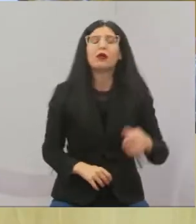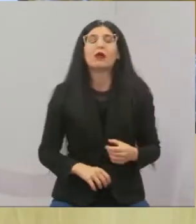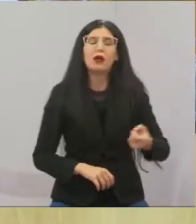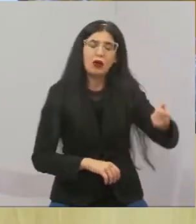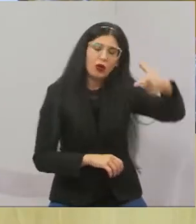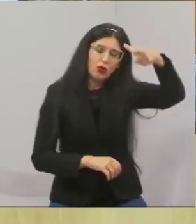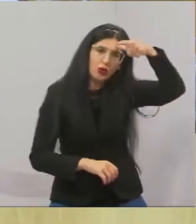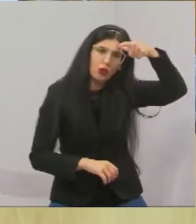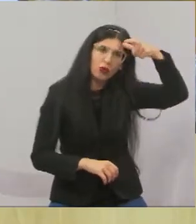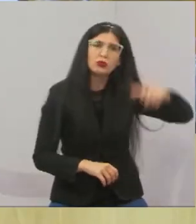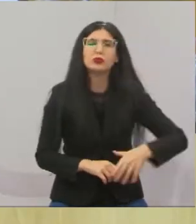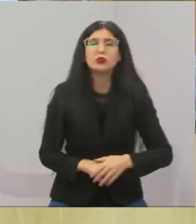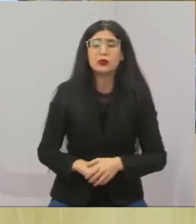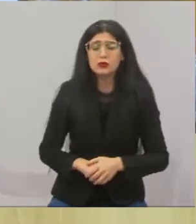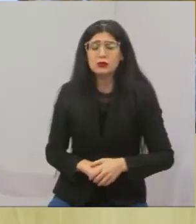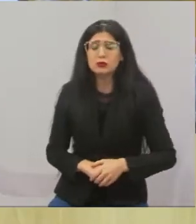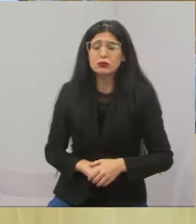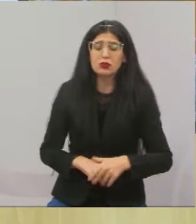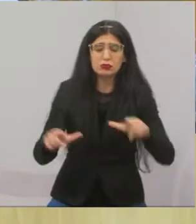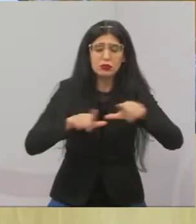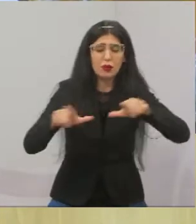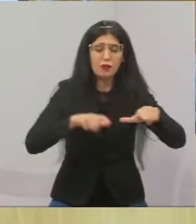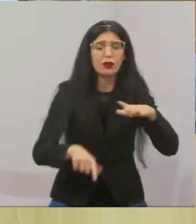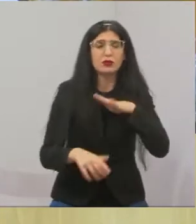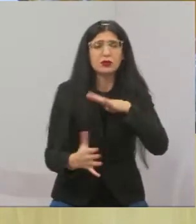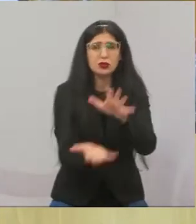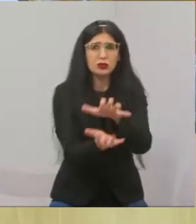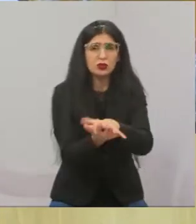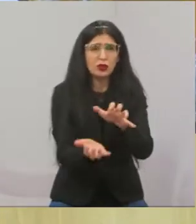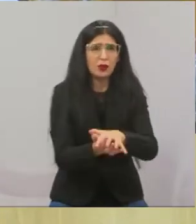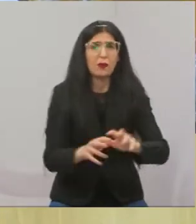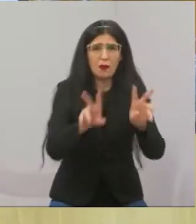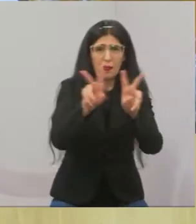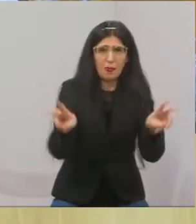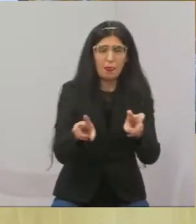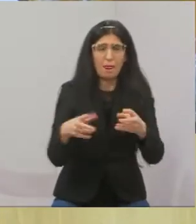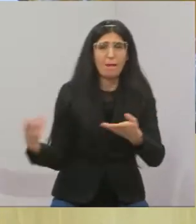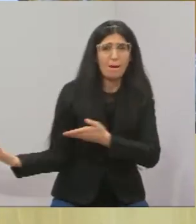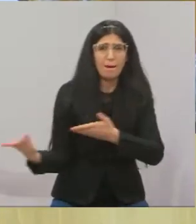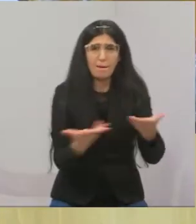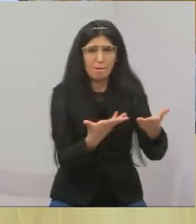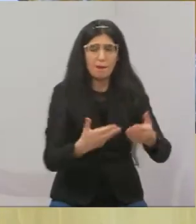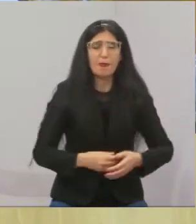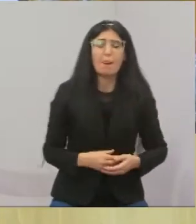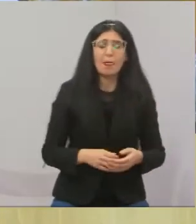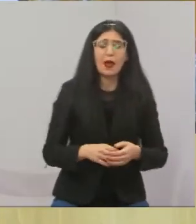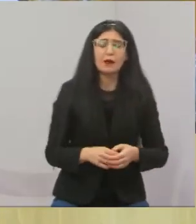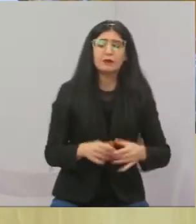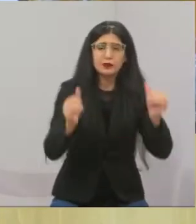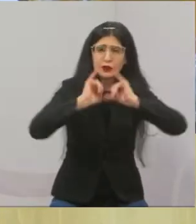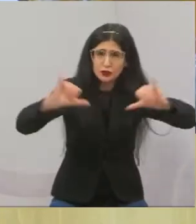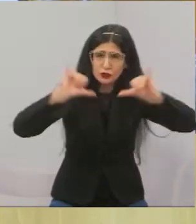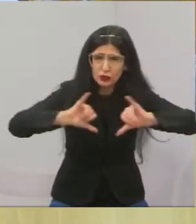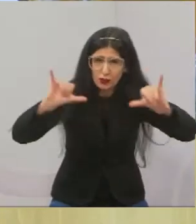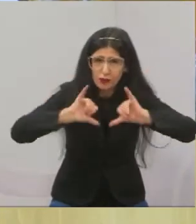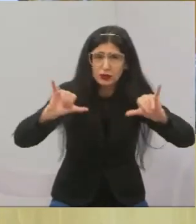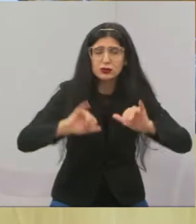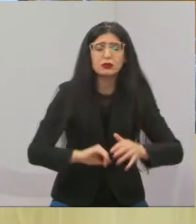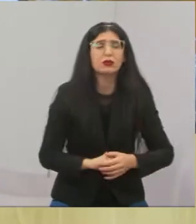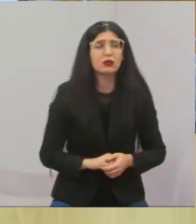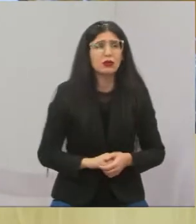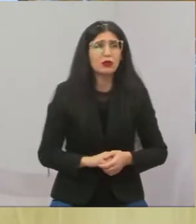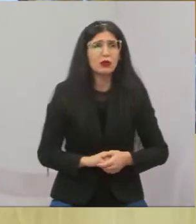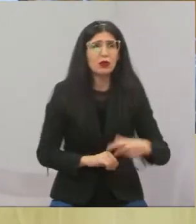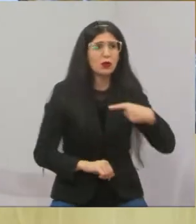Cultural Desportiva de Jacareí, que abordará o assunto apresentação e informação sobre